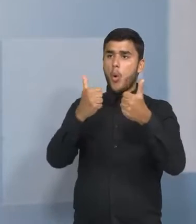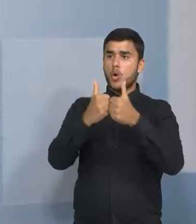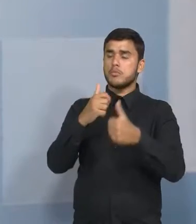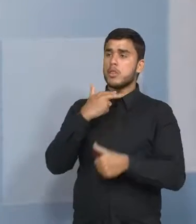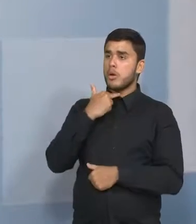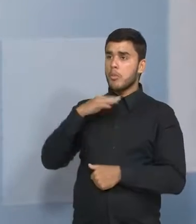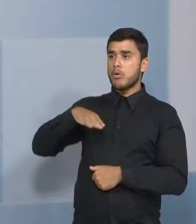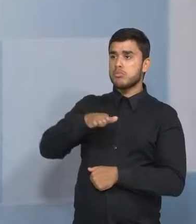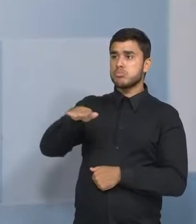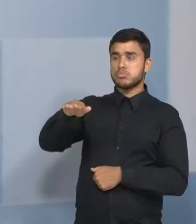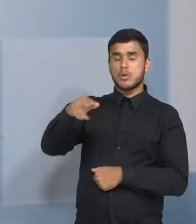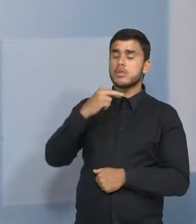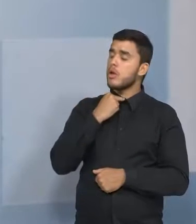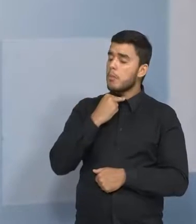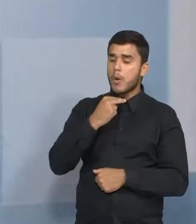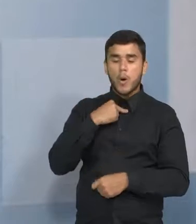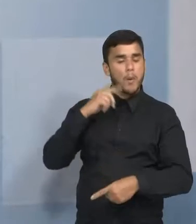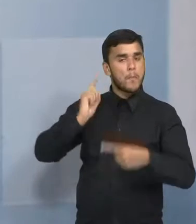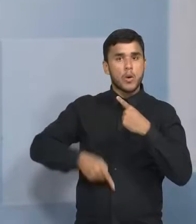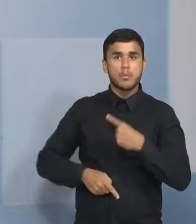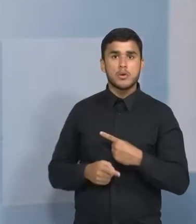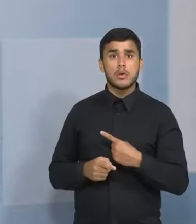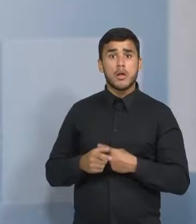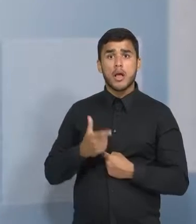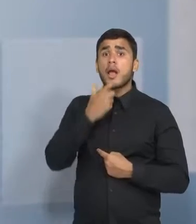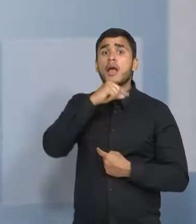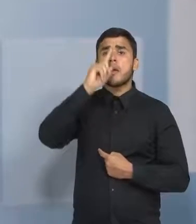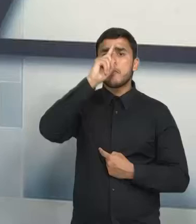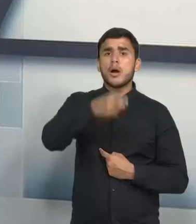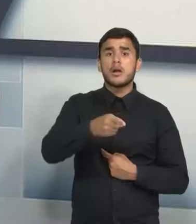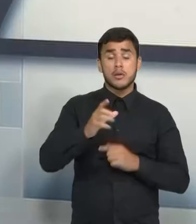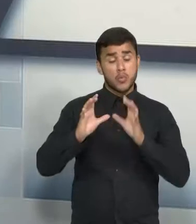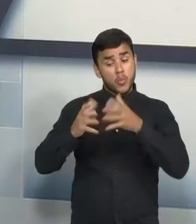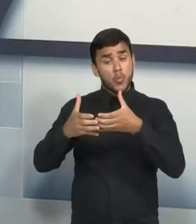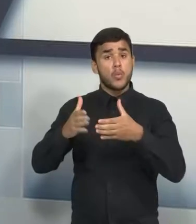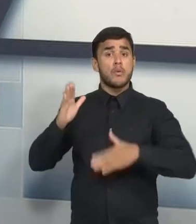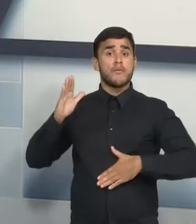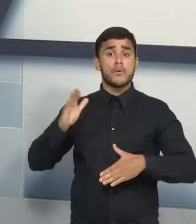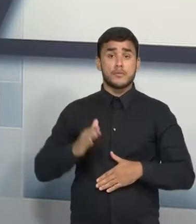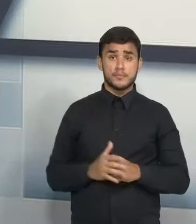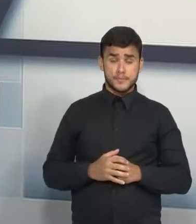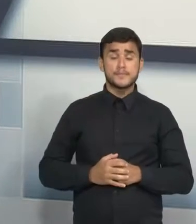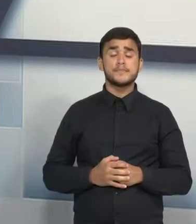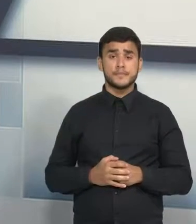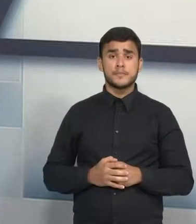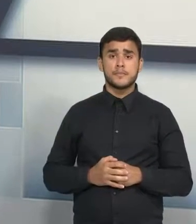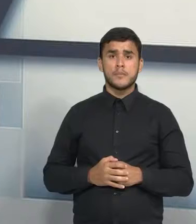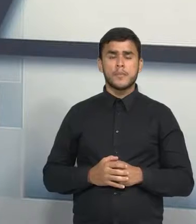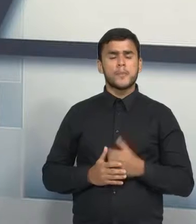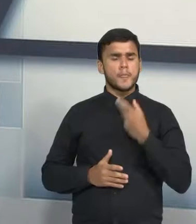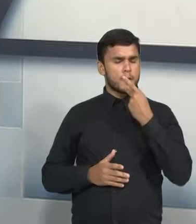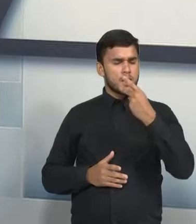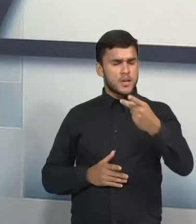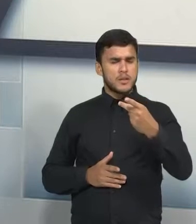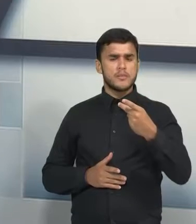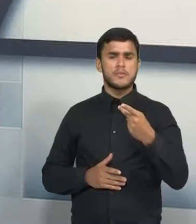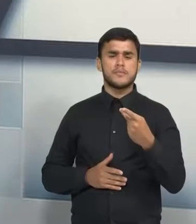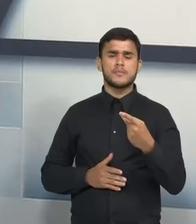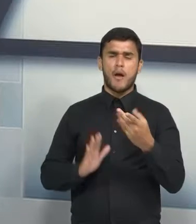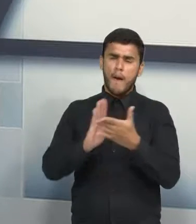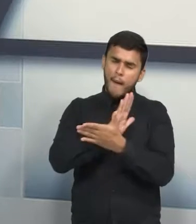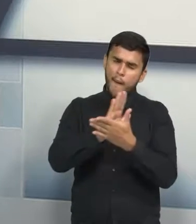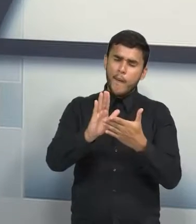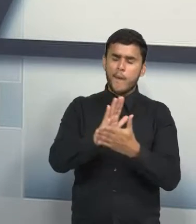pontos. E vamos ser bem claros, a gente ouve algumas declarações de pessoas que